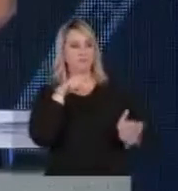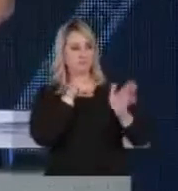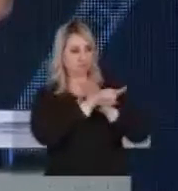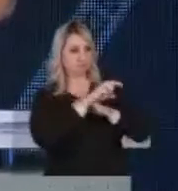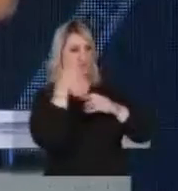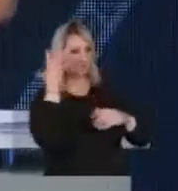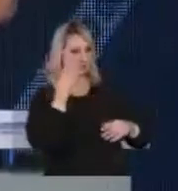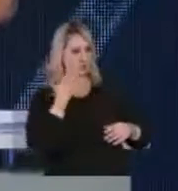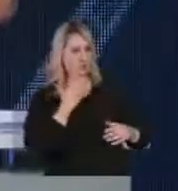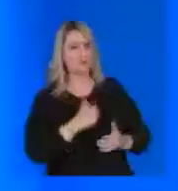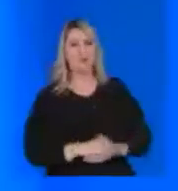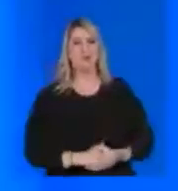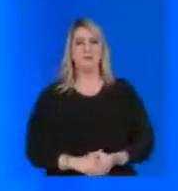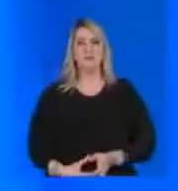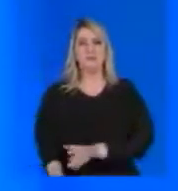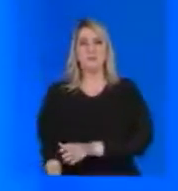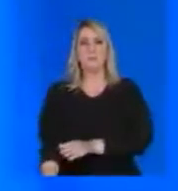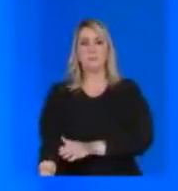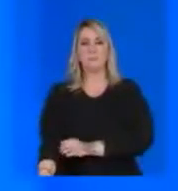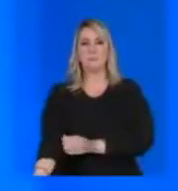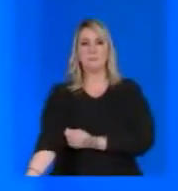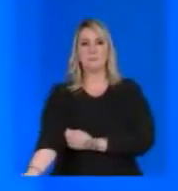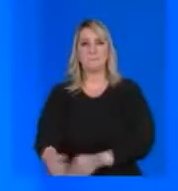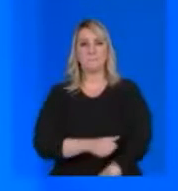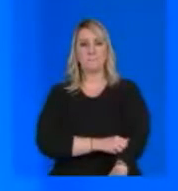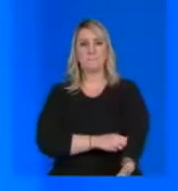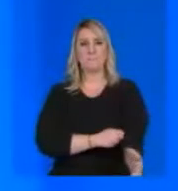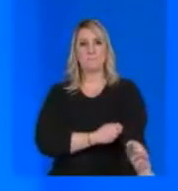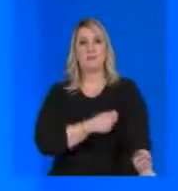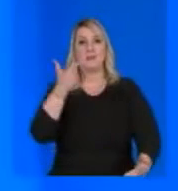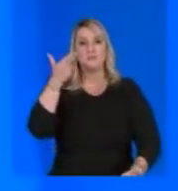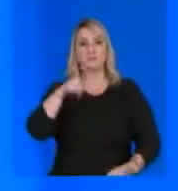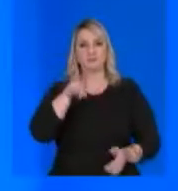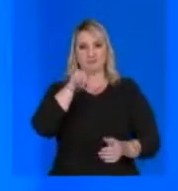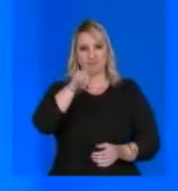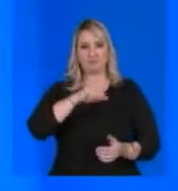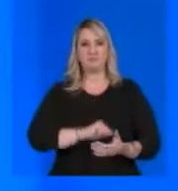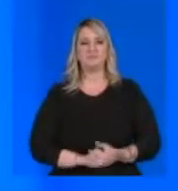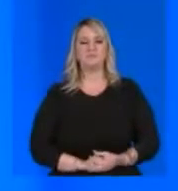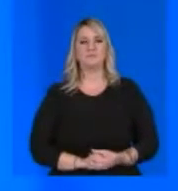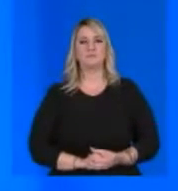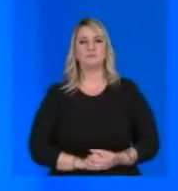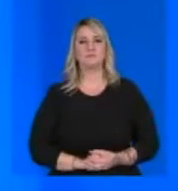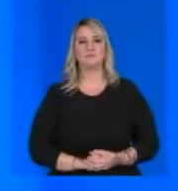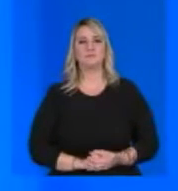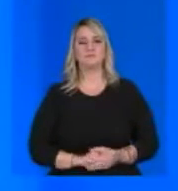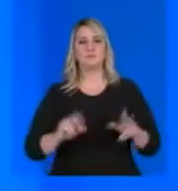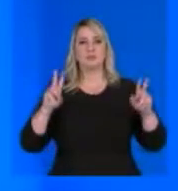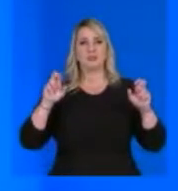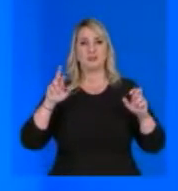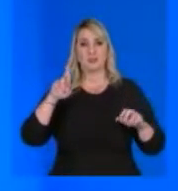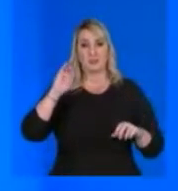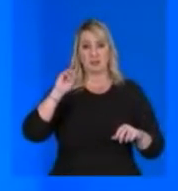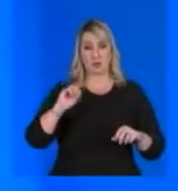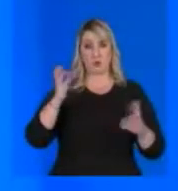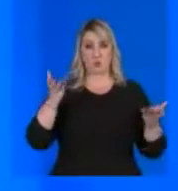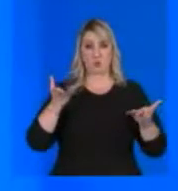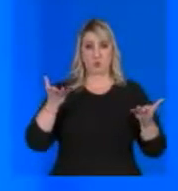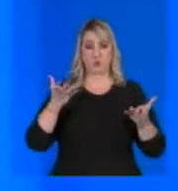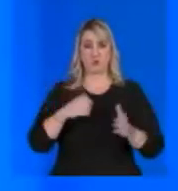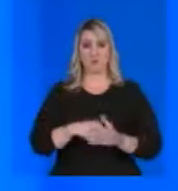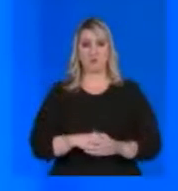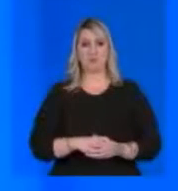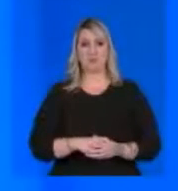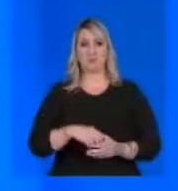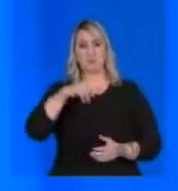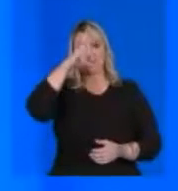para jandira feghali jandira novamente para você a questão da cidade do rio de janeiro jandira a